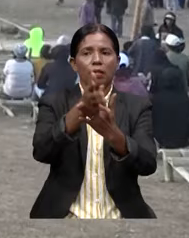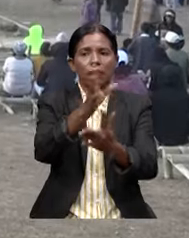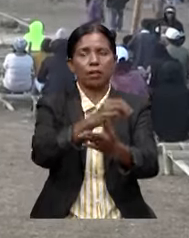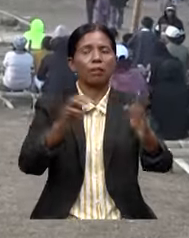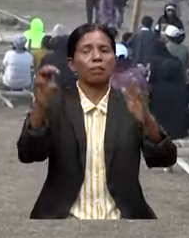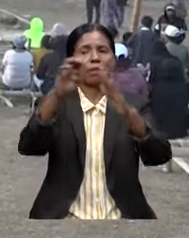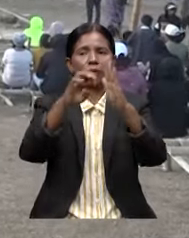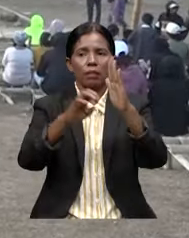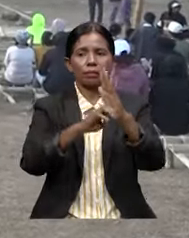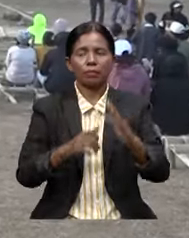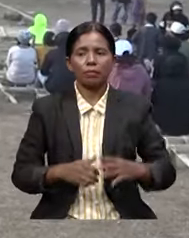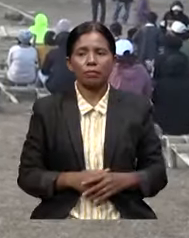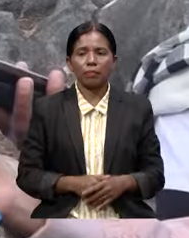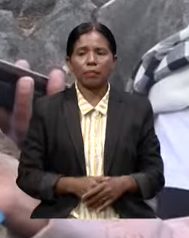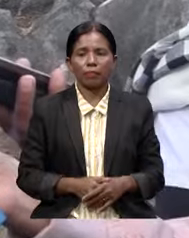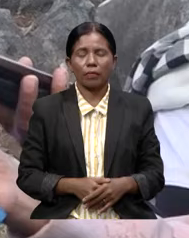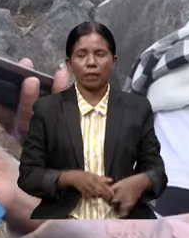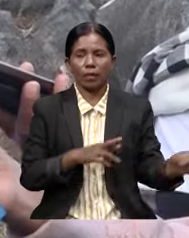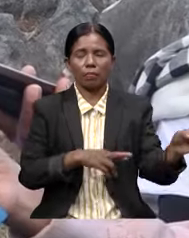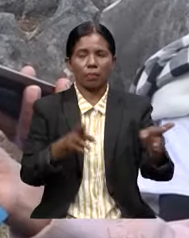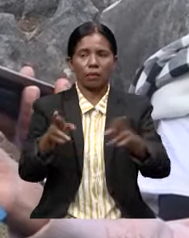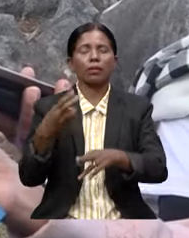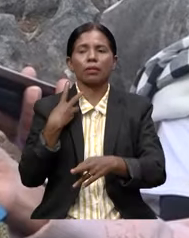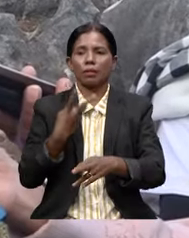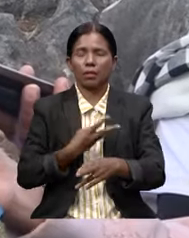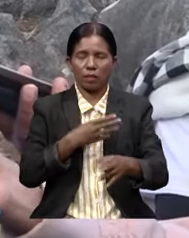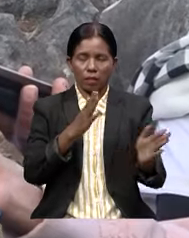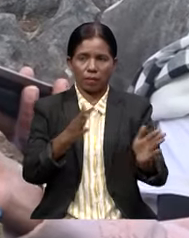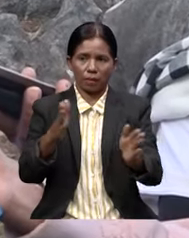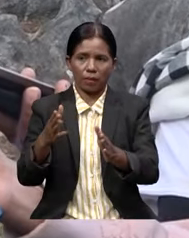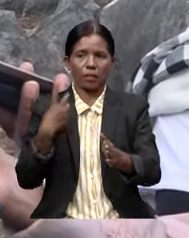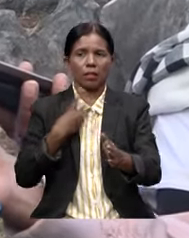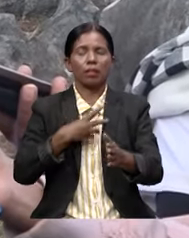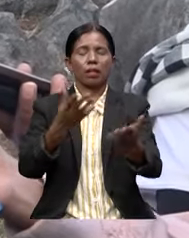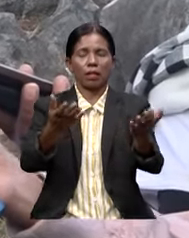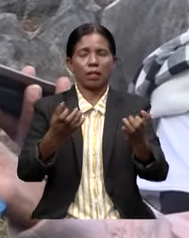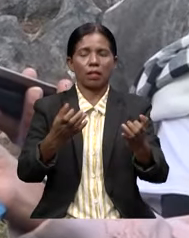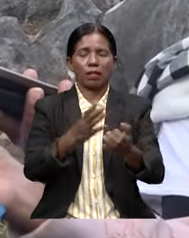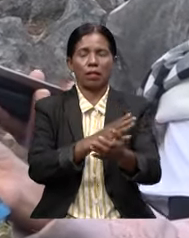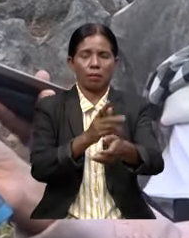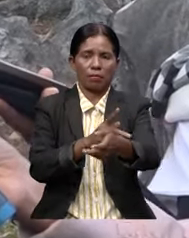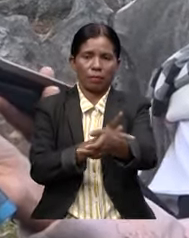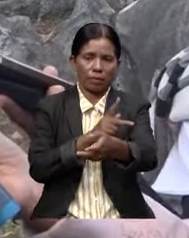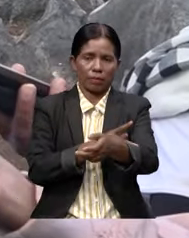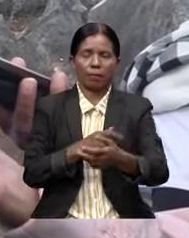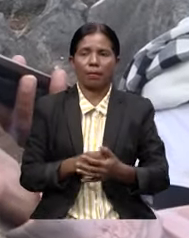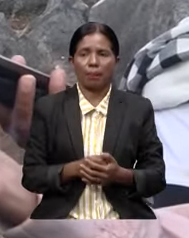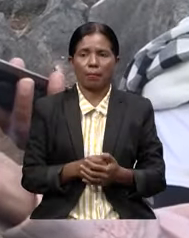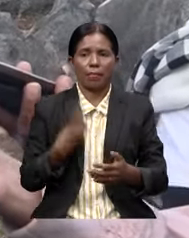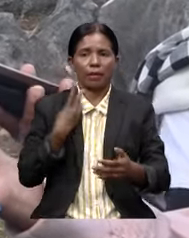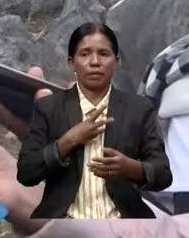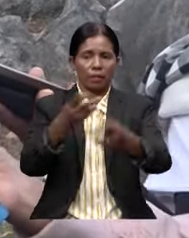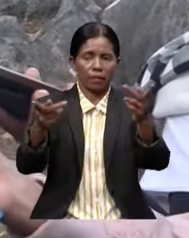para Estado. Ravilau Niano, pronto, ita prepara, ita caraca promove. E tinha